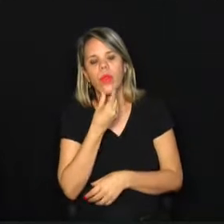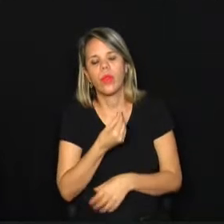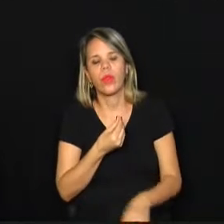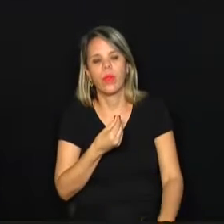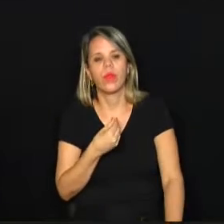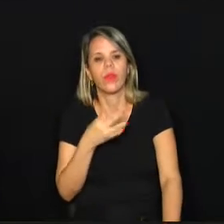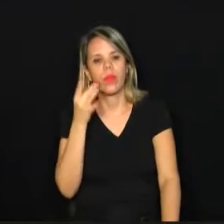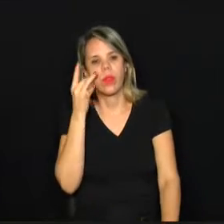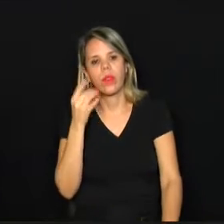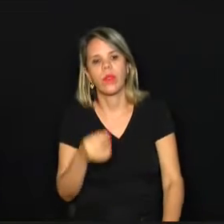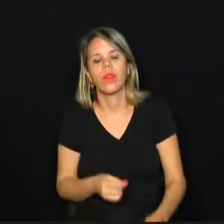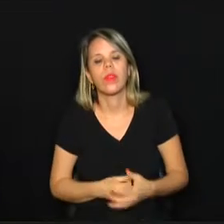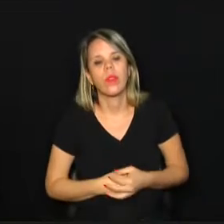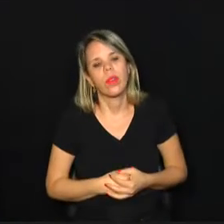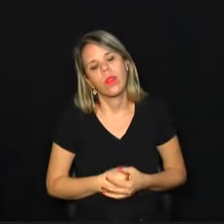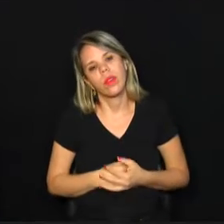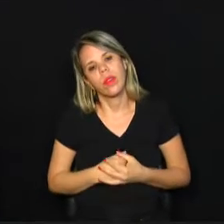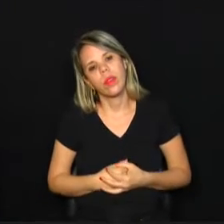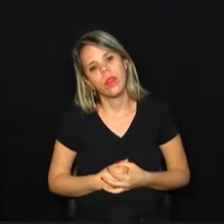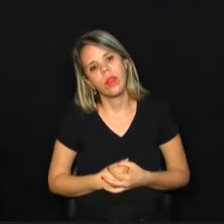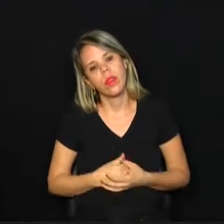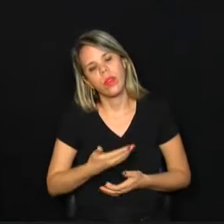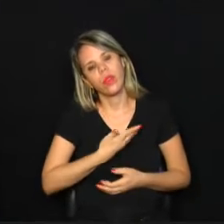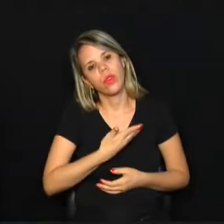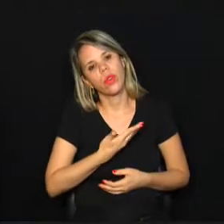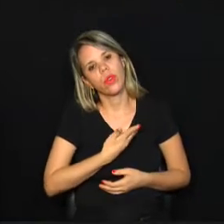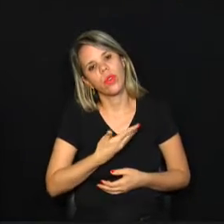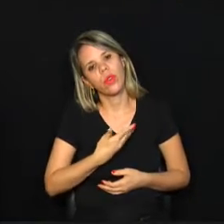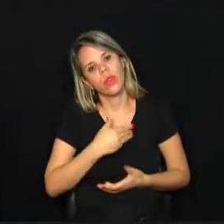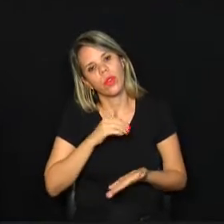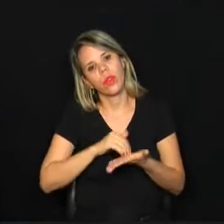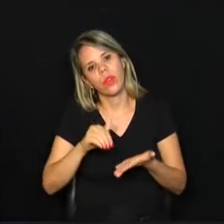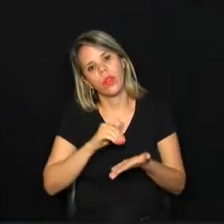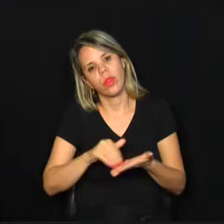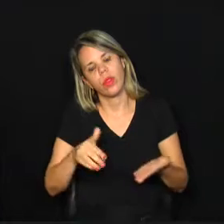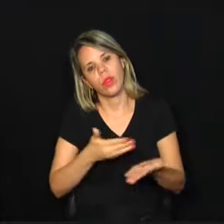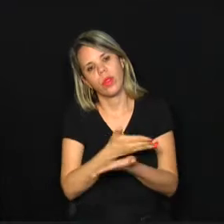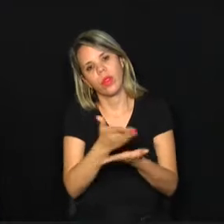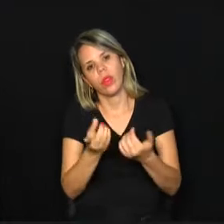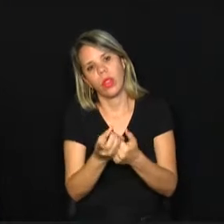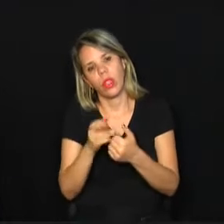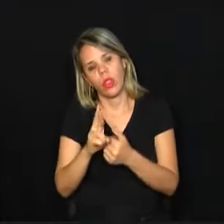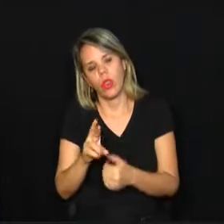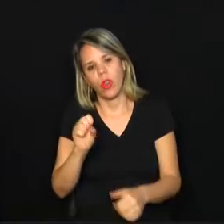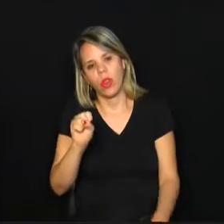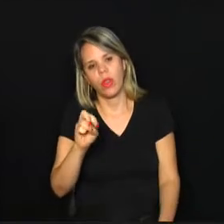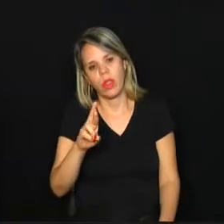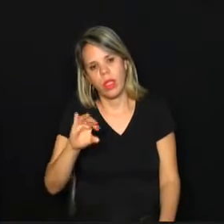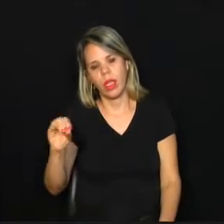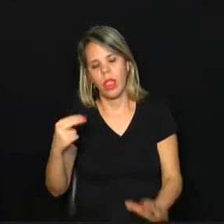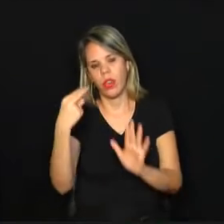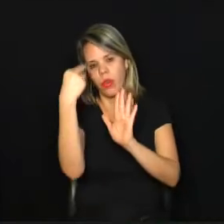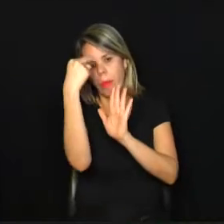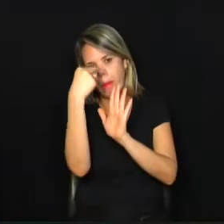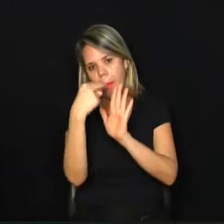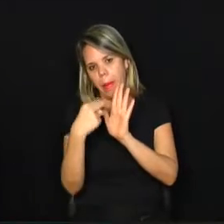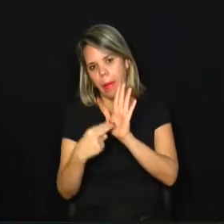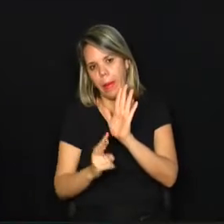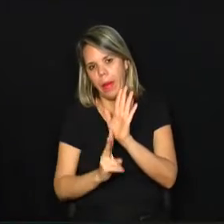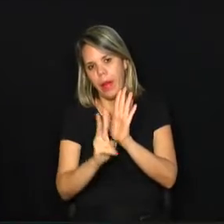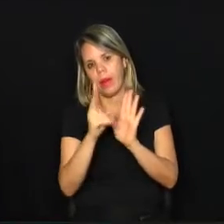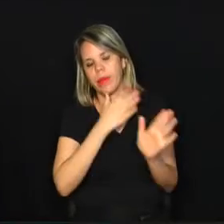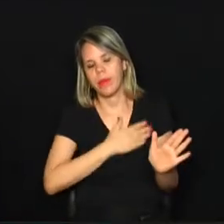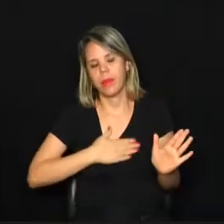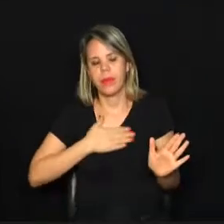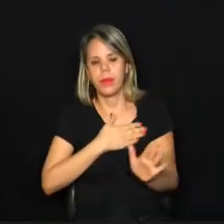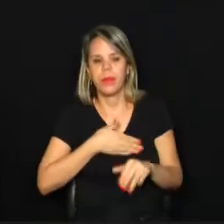vereadores presentes, aos meus colegas secretários, ao doutor Sérgio Bisoni. Sempre uma honra